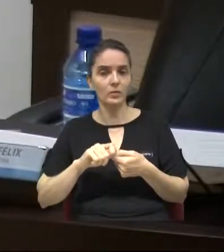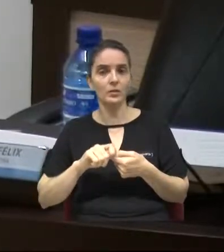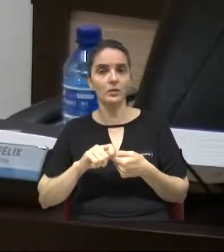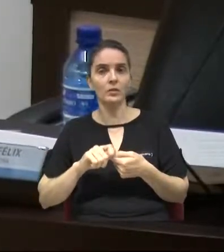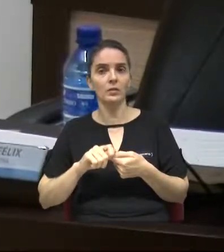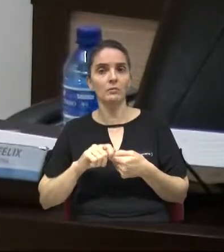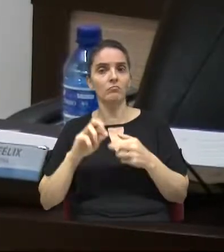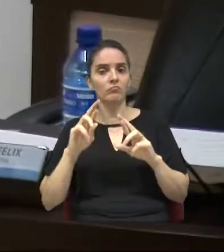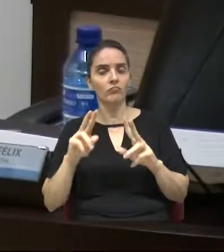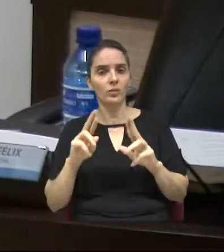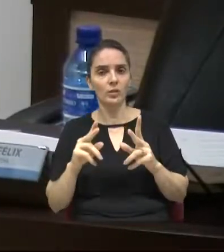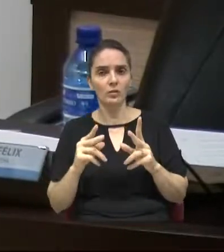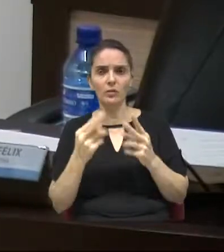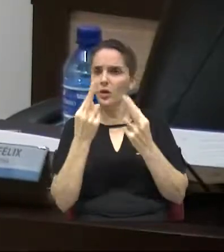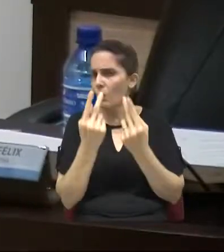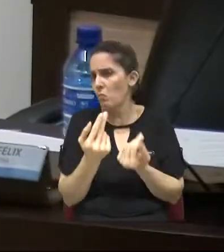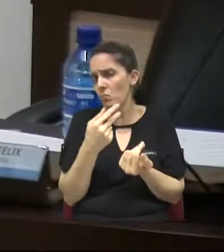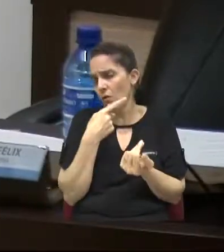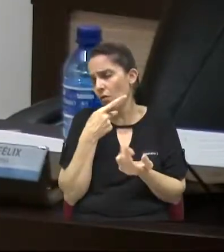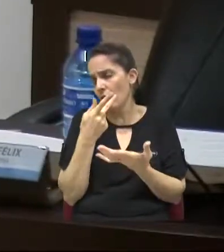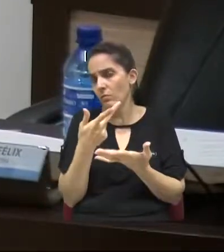ele assim diz.